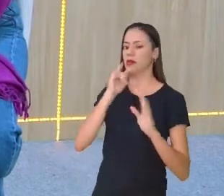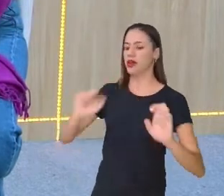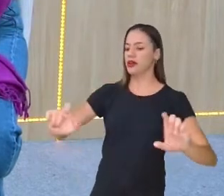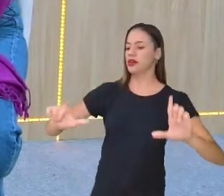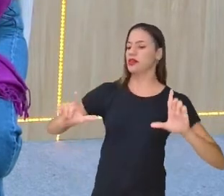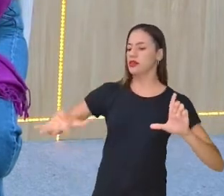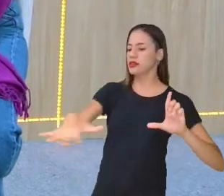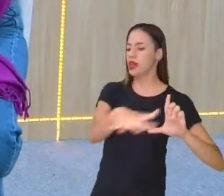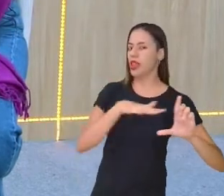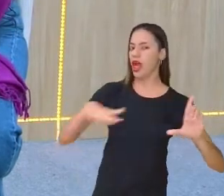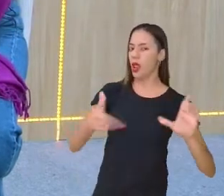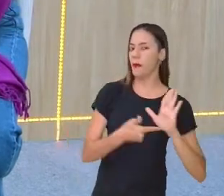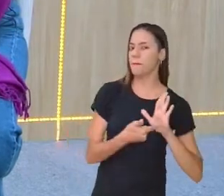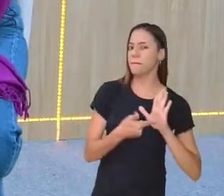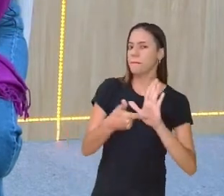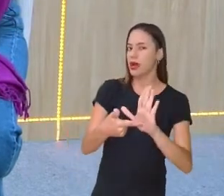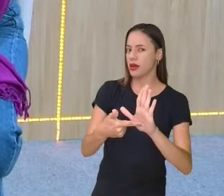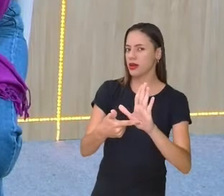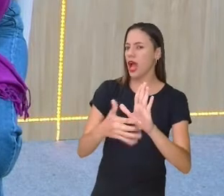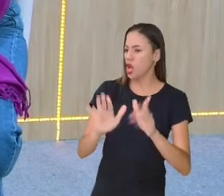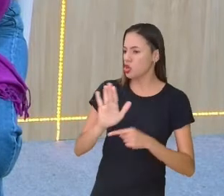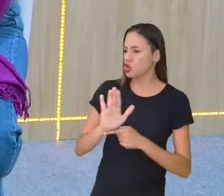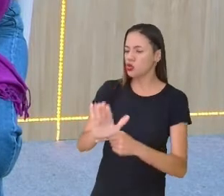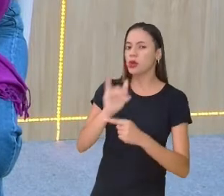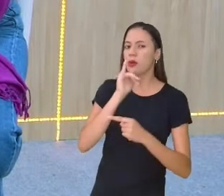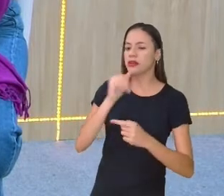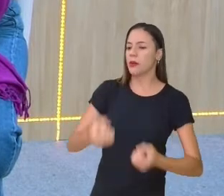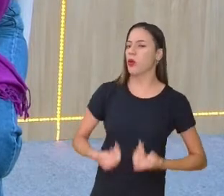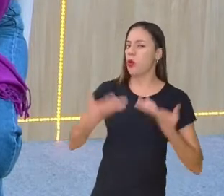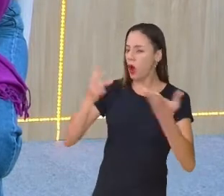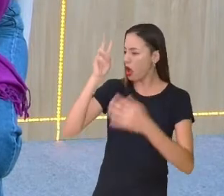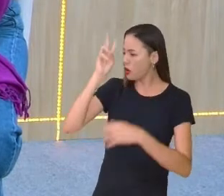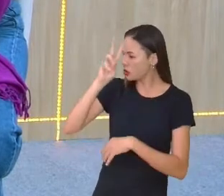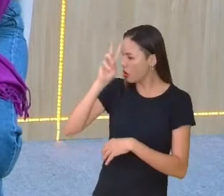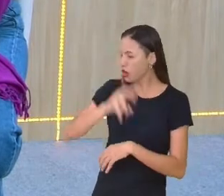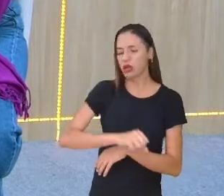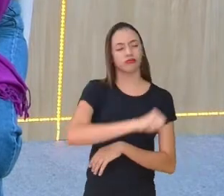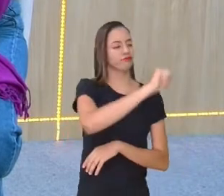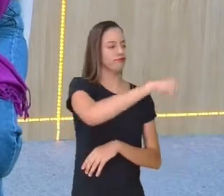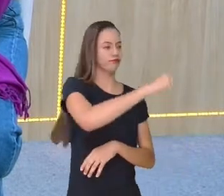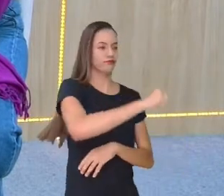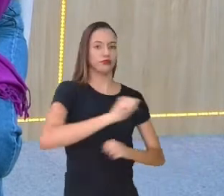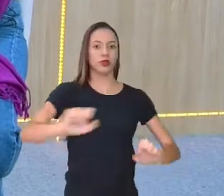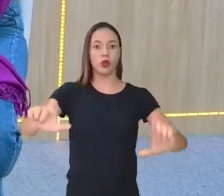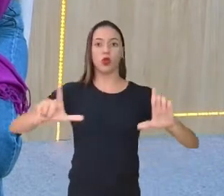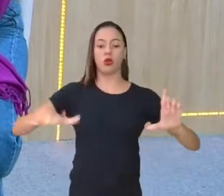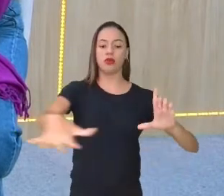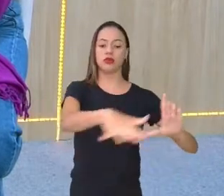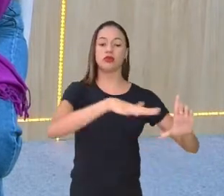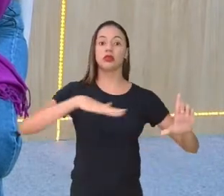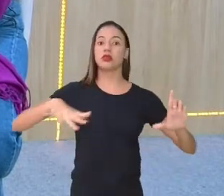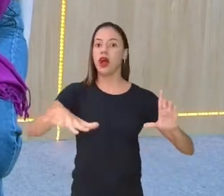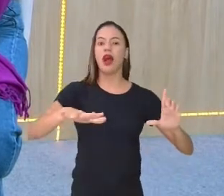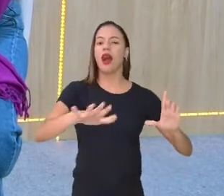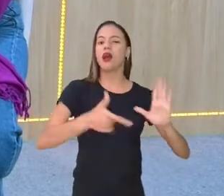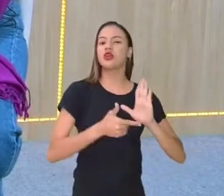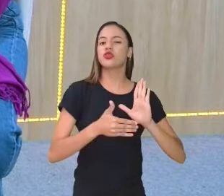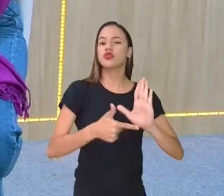a contar a história. A gente poderia concluir esse entendimento, não é, Edinho? Exatamente. O cenário ajuda a contar a